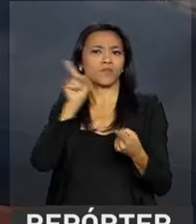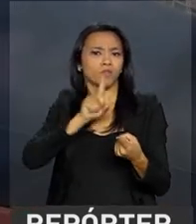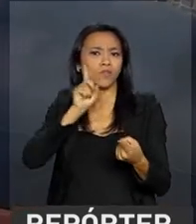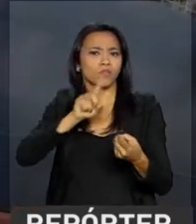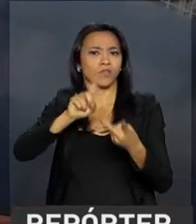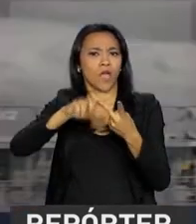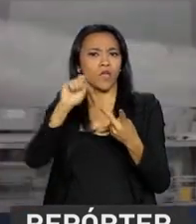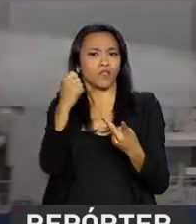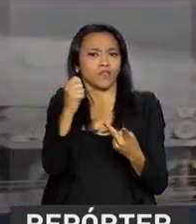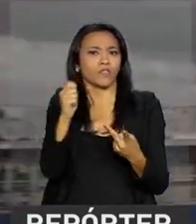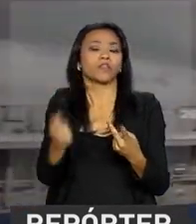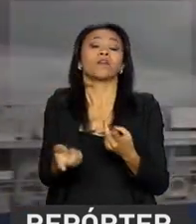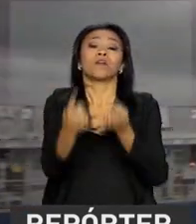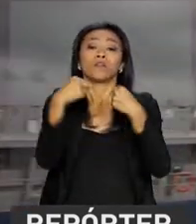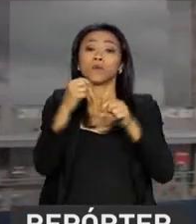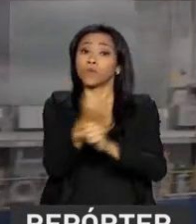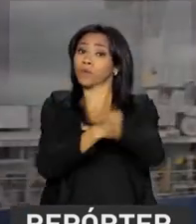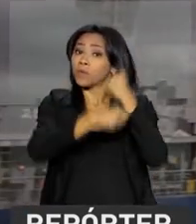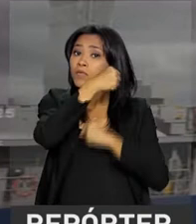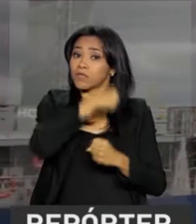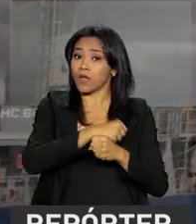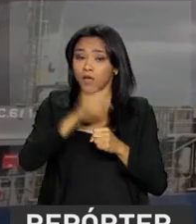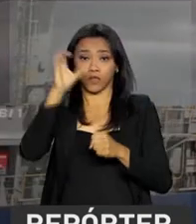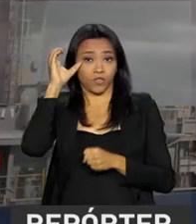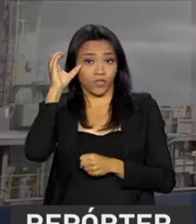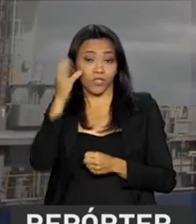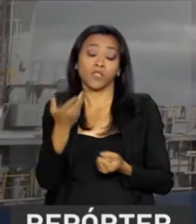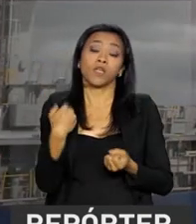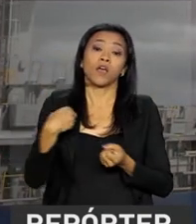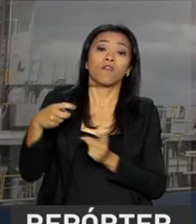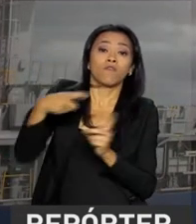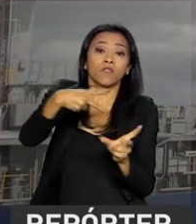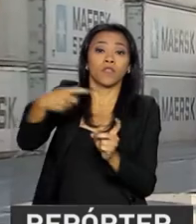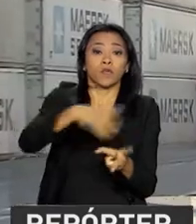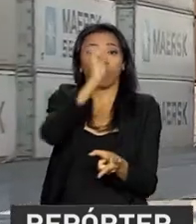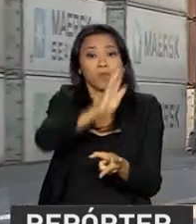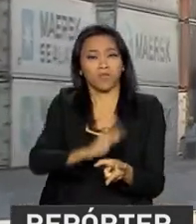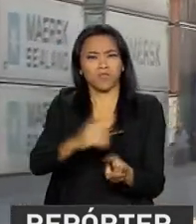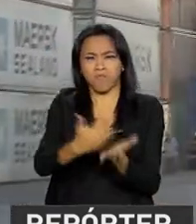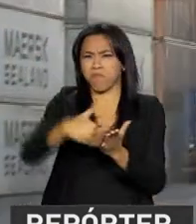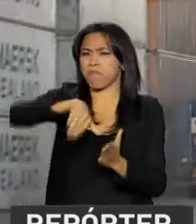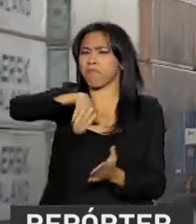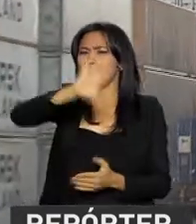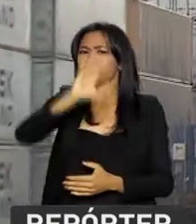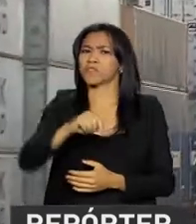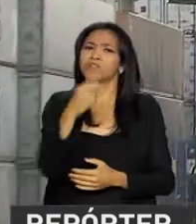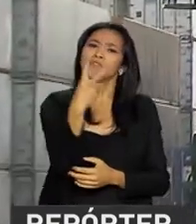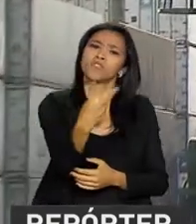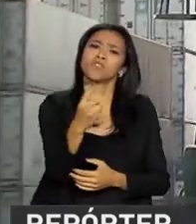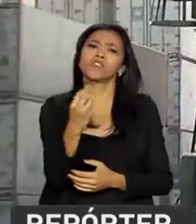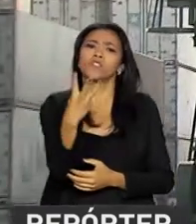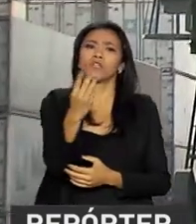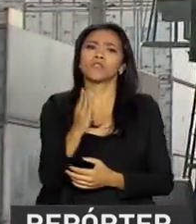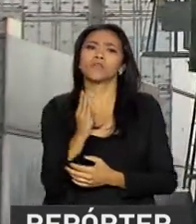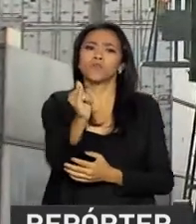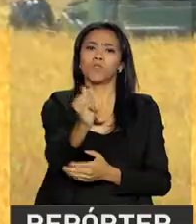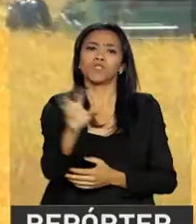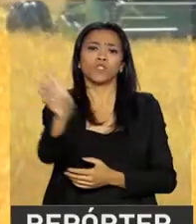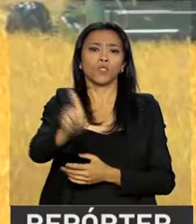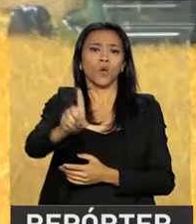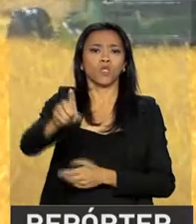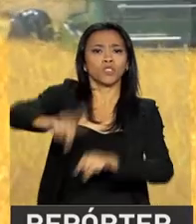argentina no ano passado os chineses importaram do brasil mais do que 20 3 bilhões de dólares em mercadorias